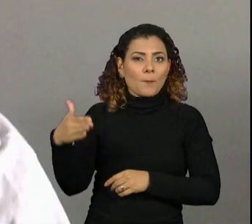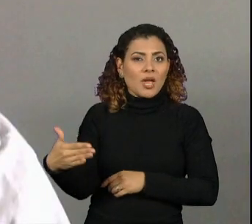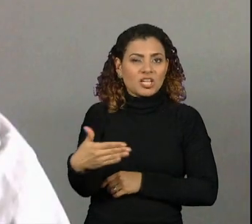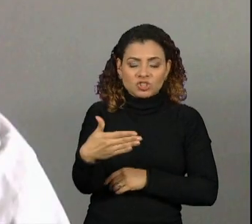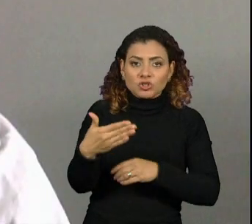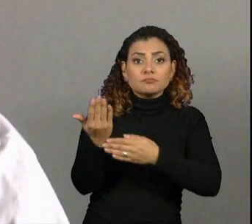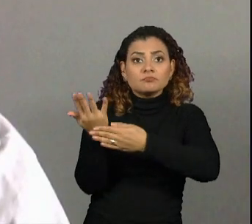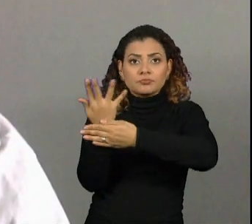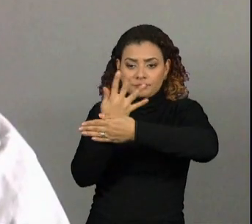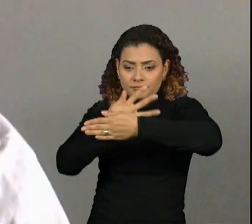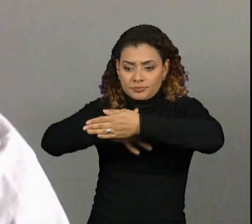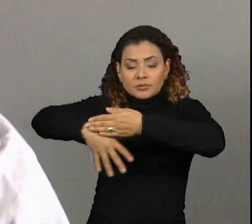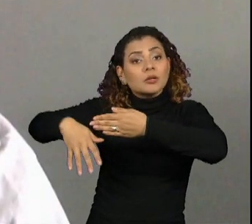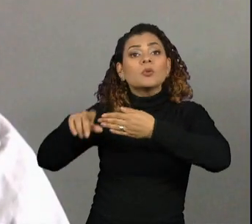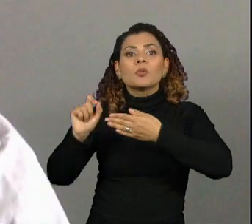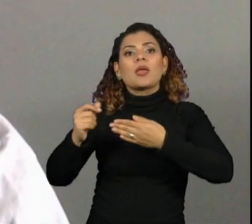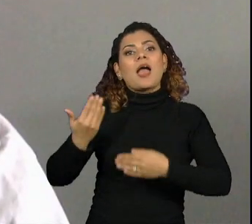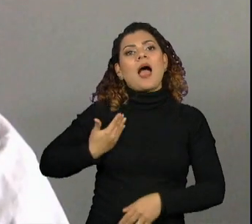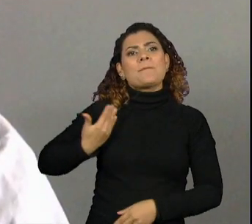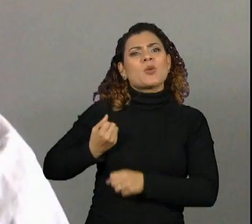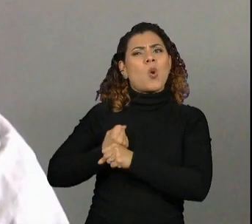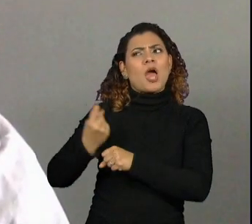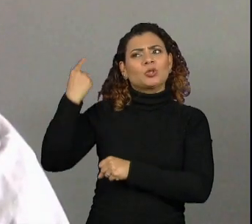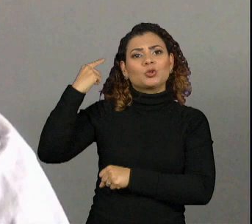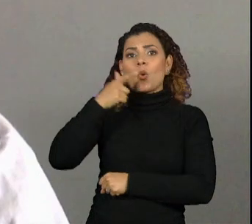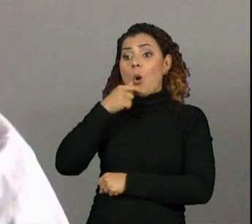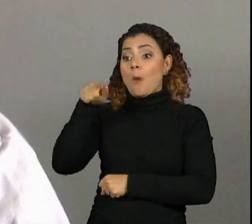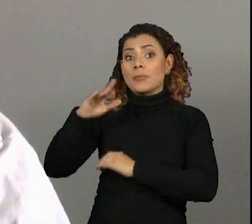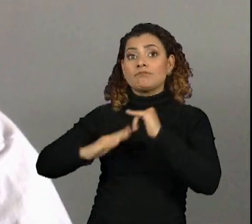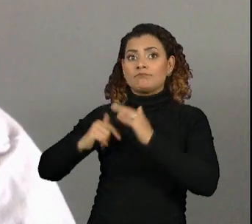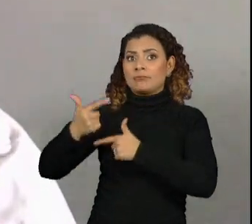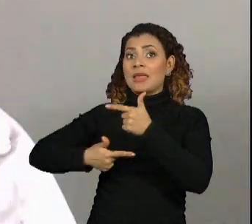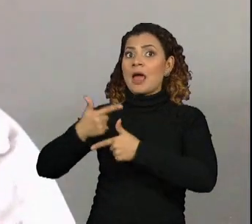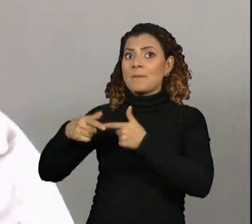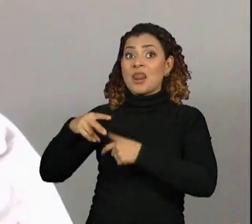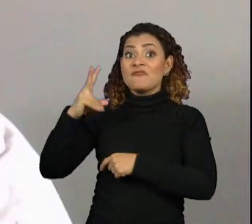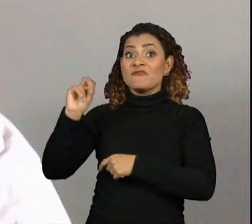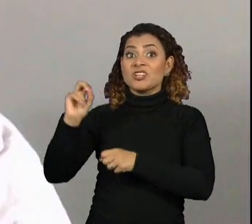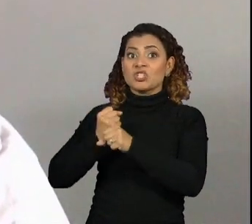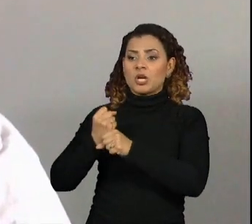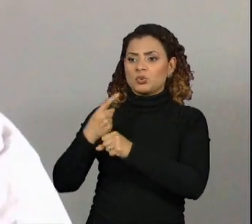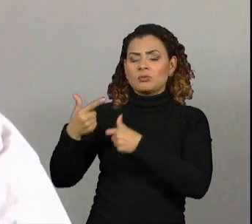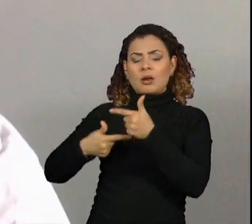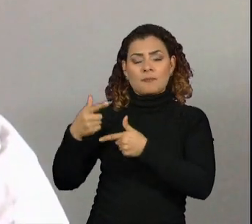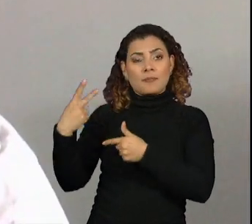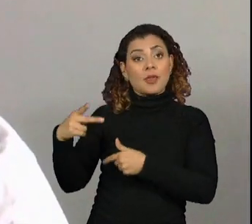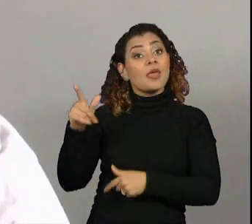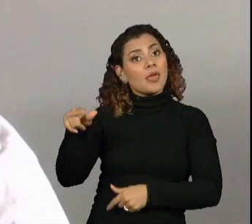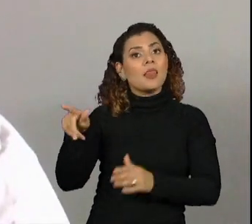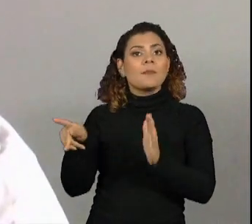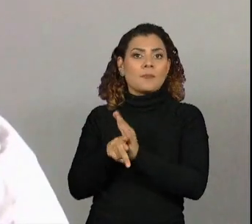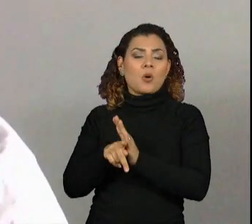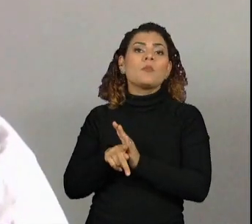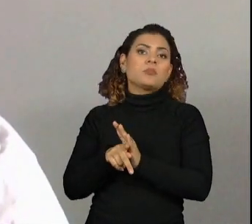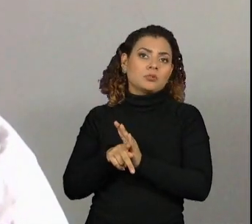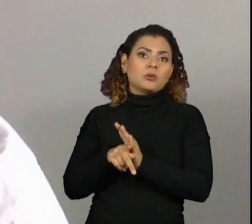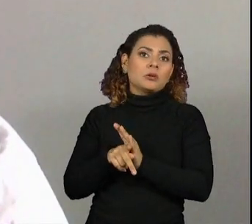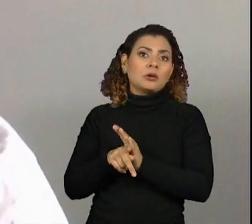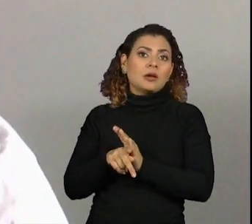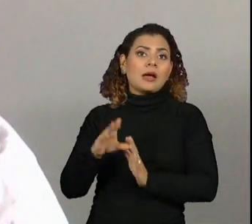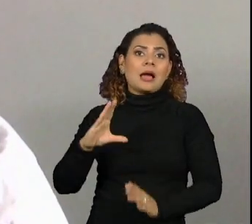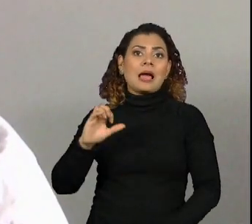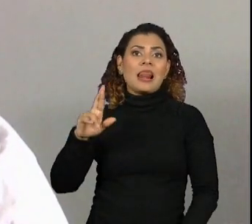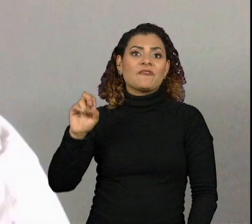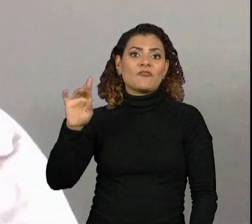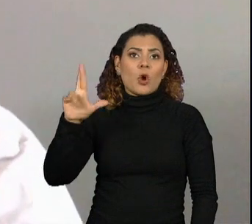para o Luiz Rocha, colega nosso de muito tempo, que já trabalha com a gente há mais de 20 anos, lá da California Academy of Science, em